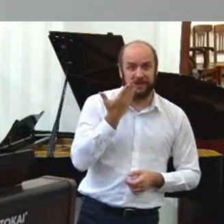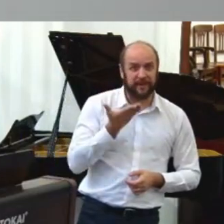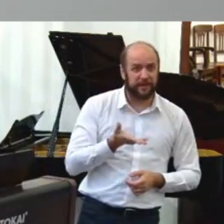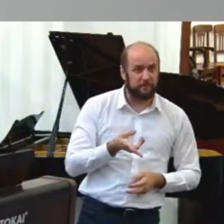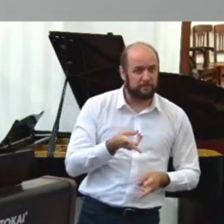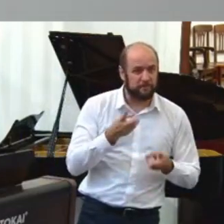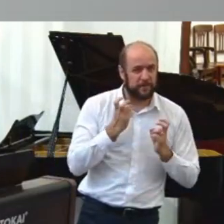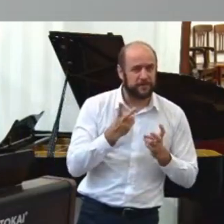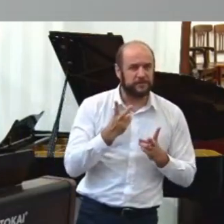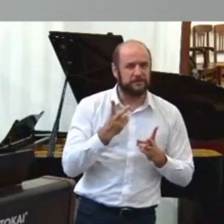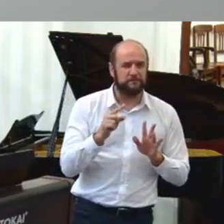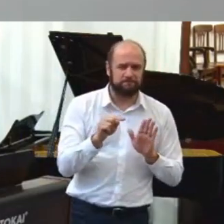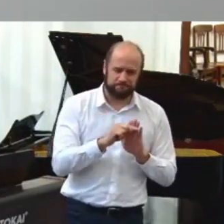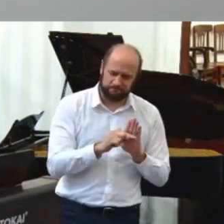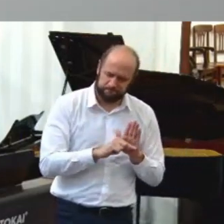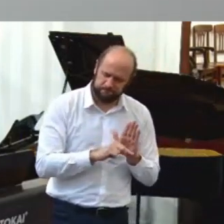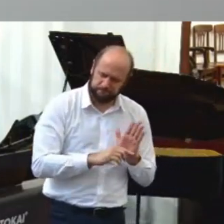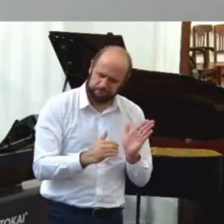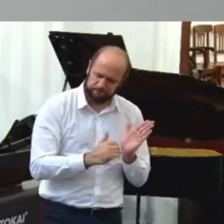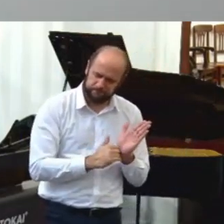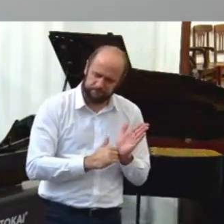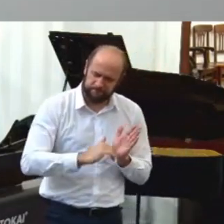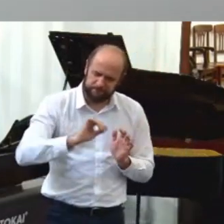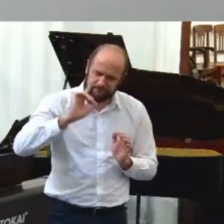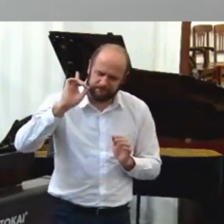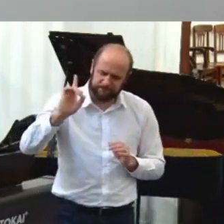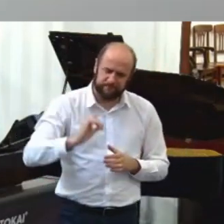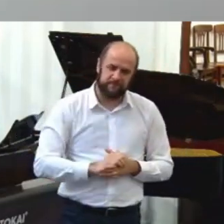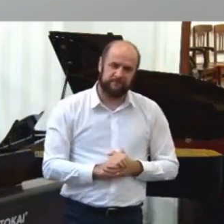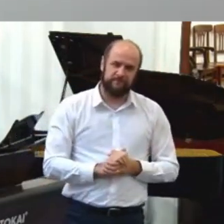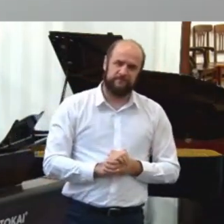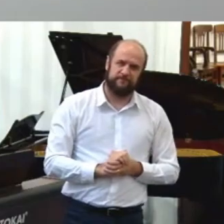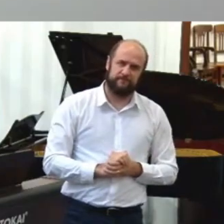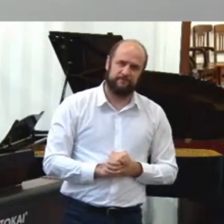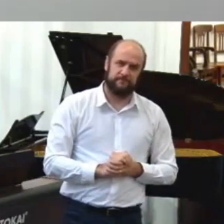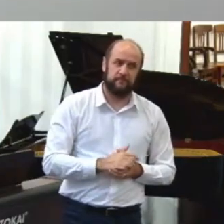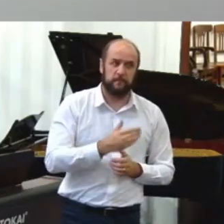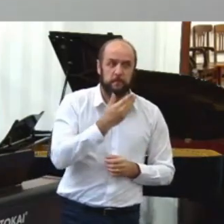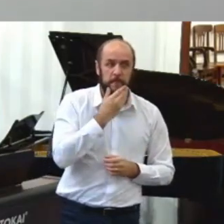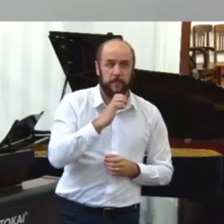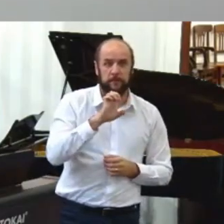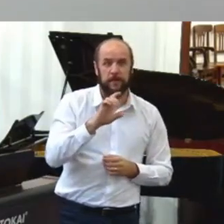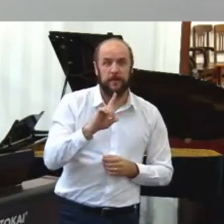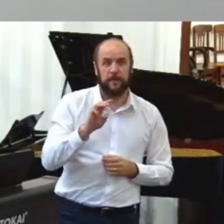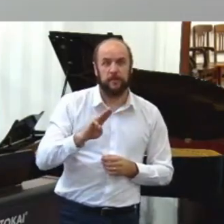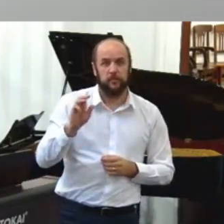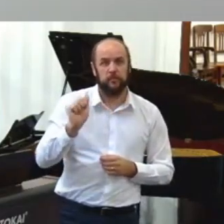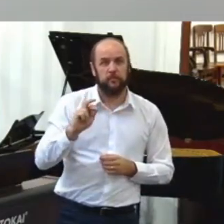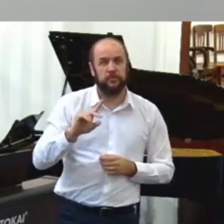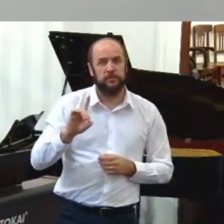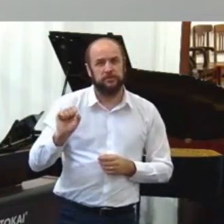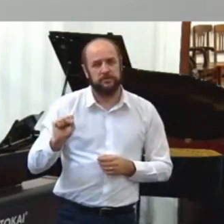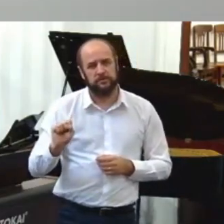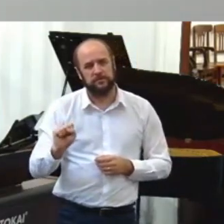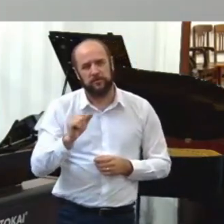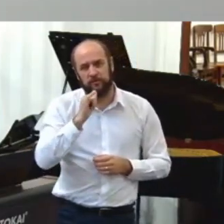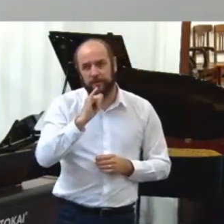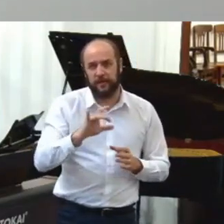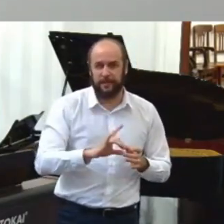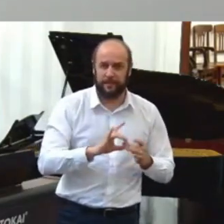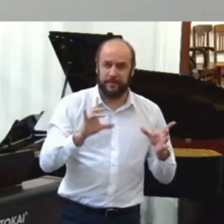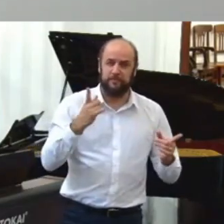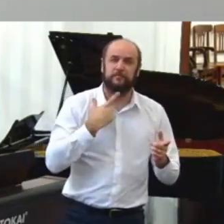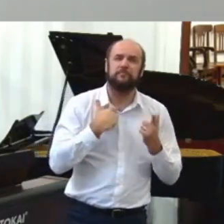quando percebemos os desígnios ocultos de Deus. Jonathan Edwards diz no seu livro Liberdade